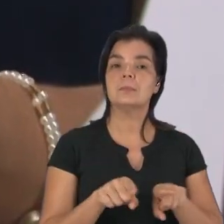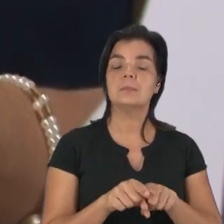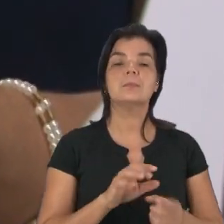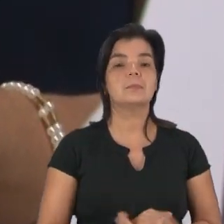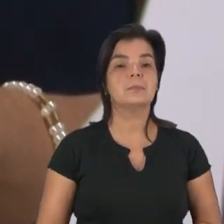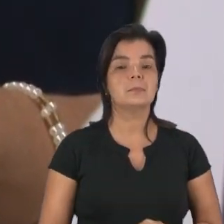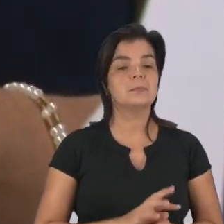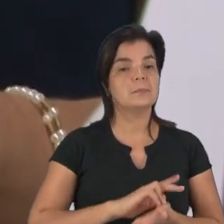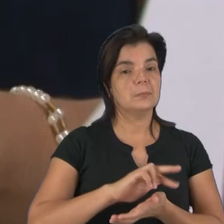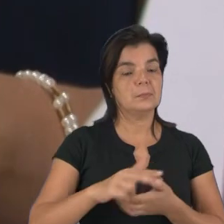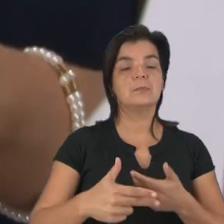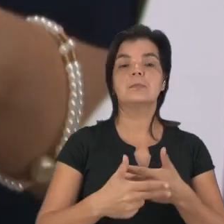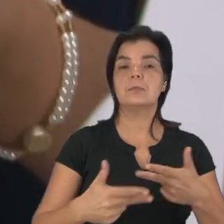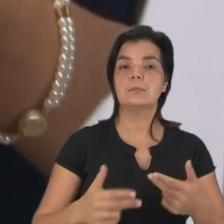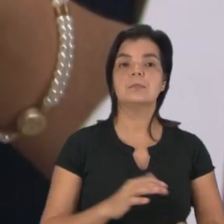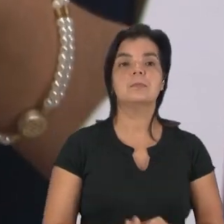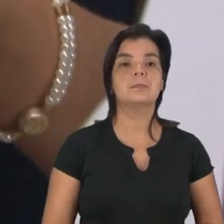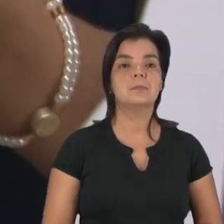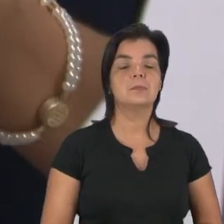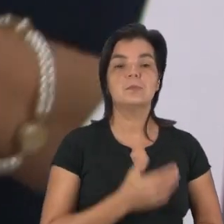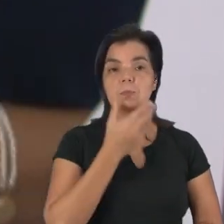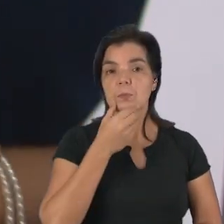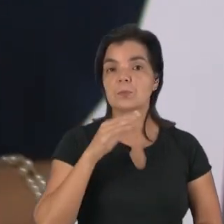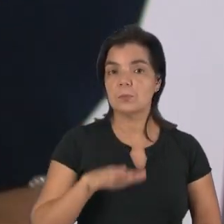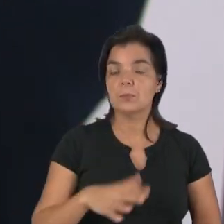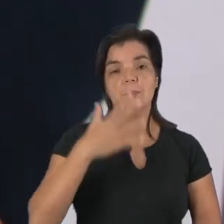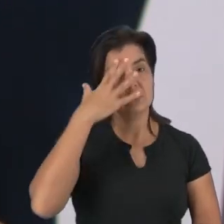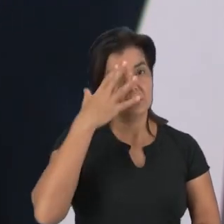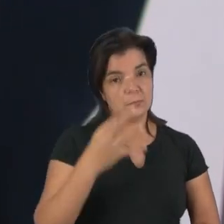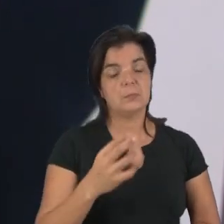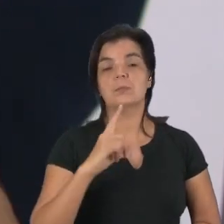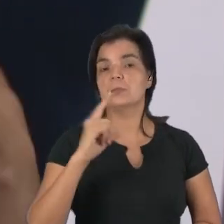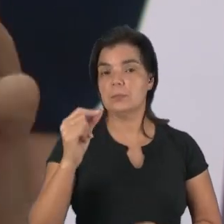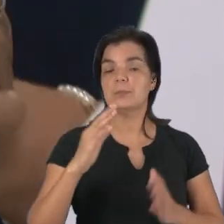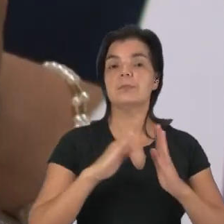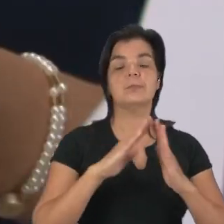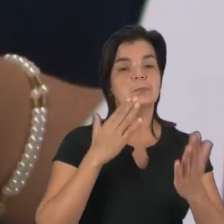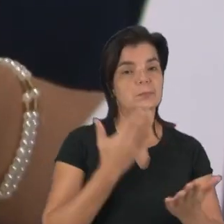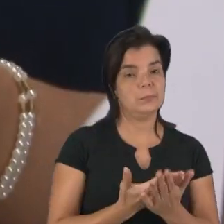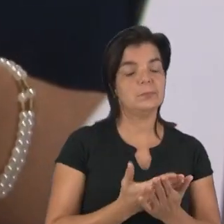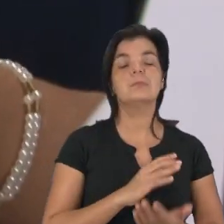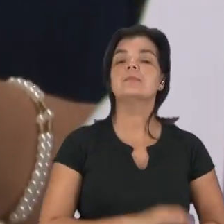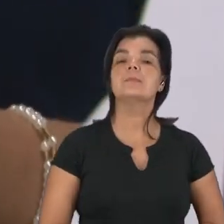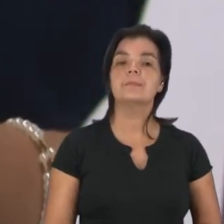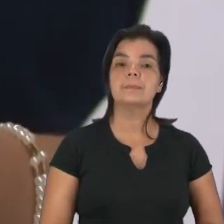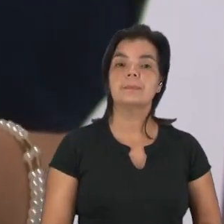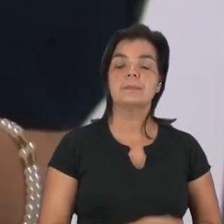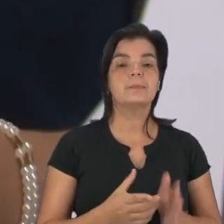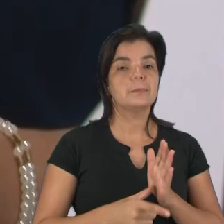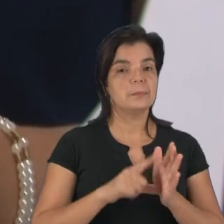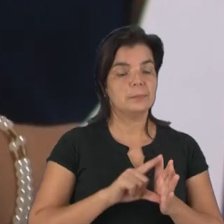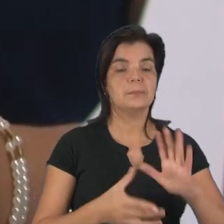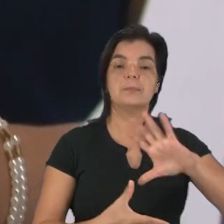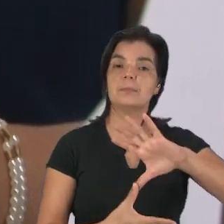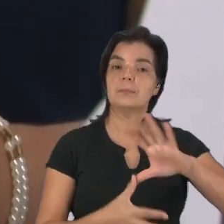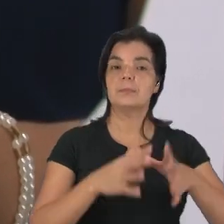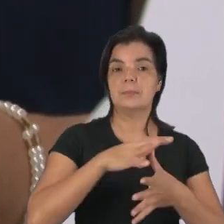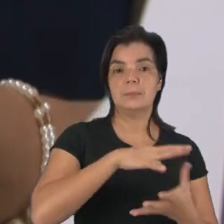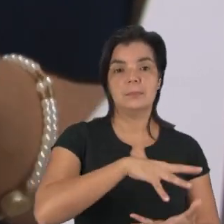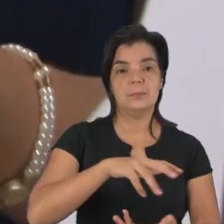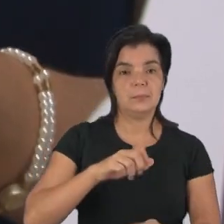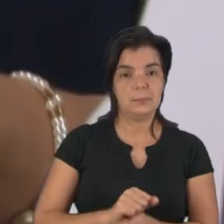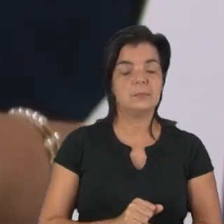fazer muitas atividades aqui o Garotinho saiu com certeza ele foi a escola era deve ser aqui antes da pandemia